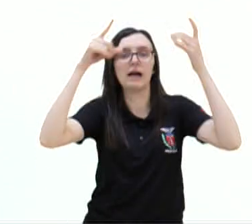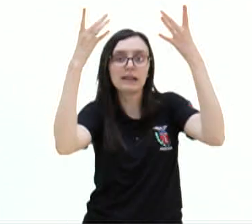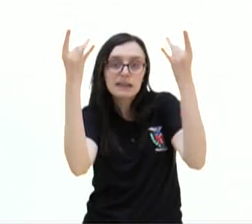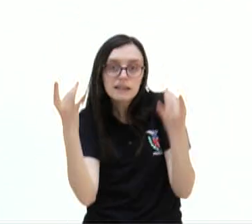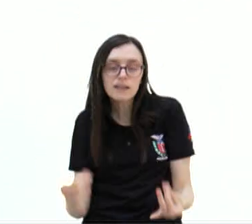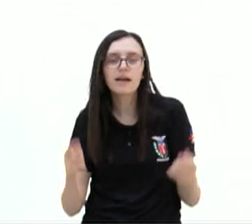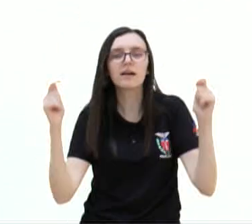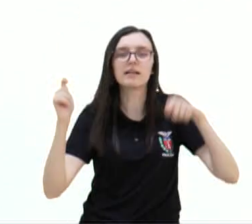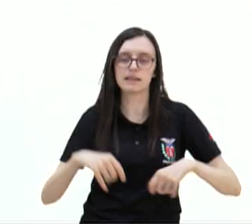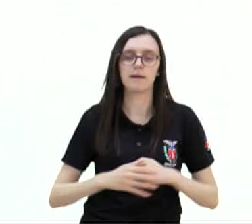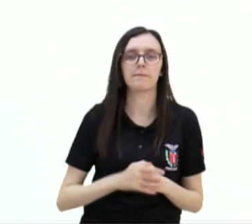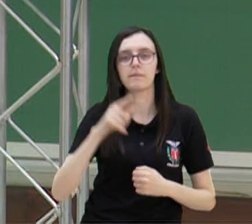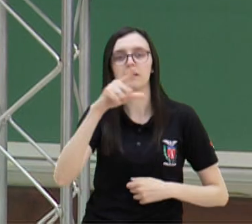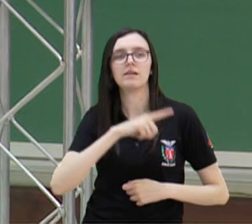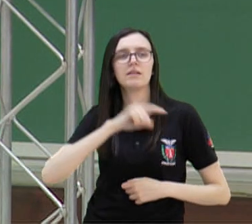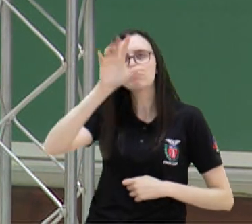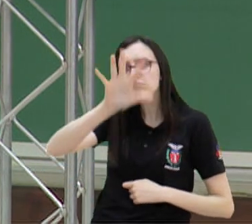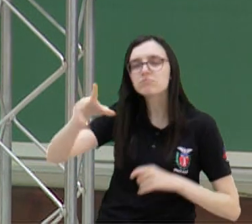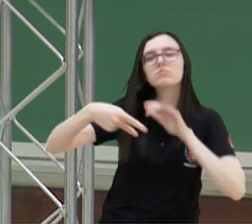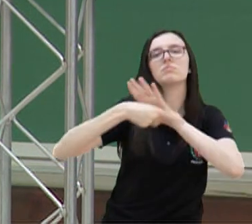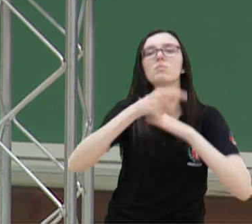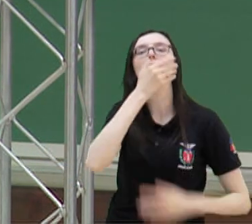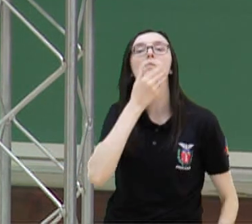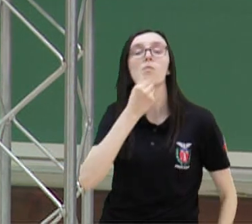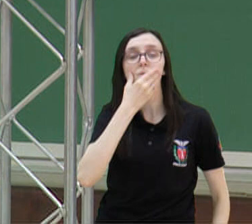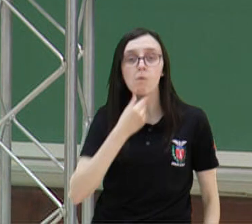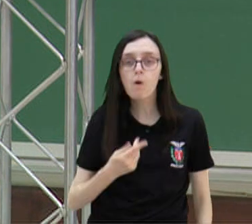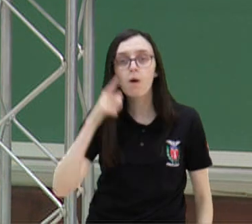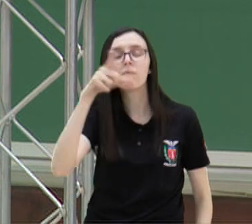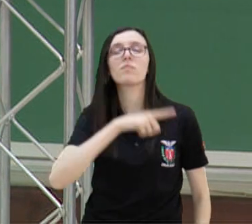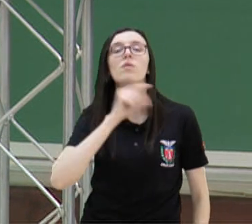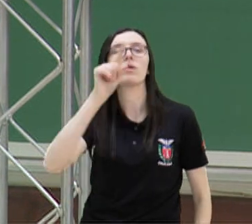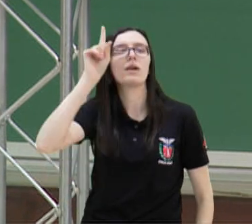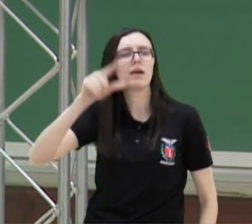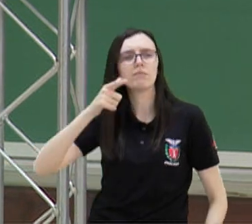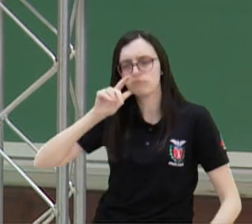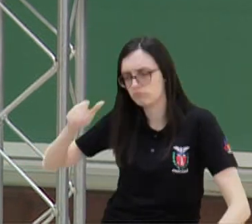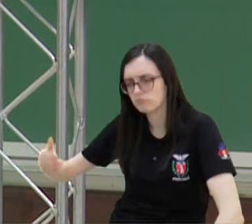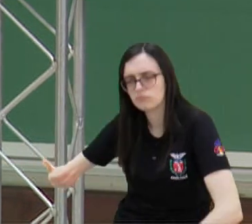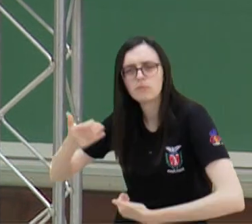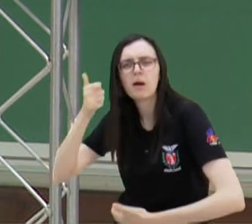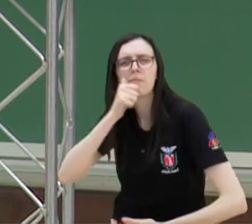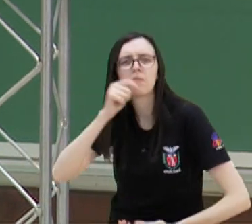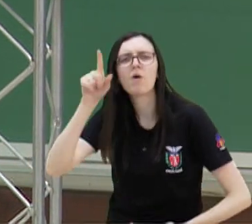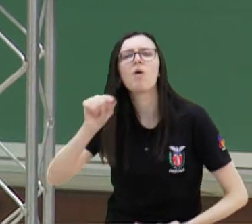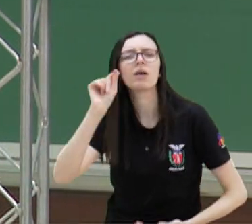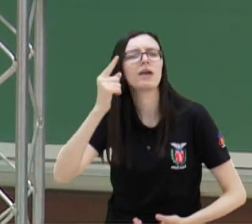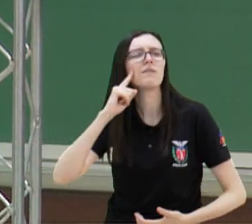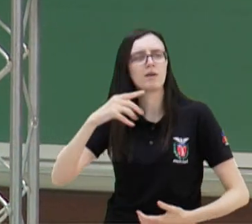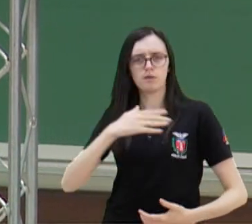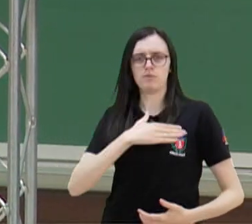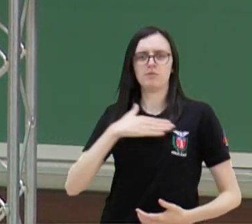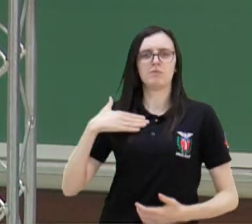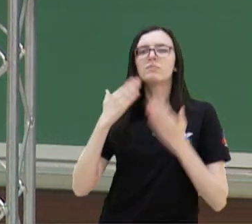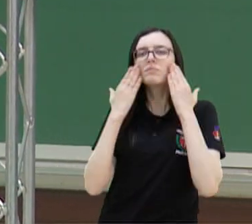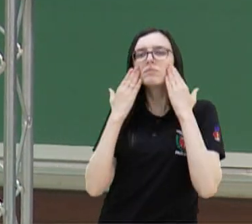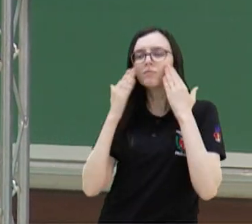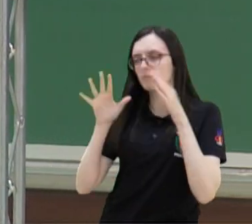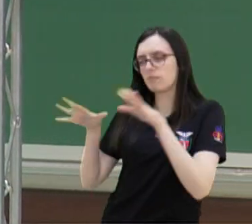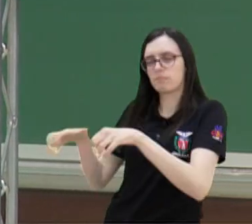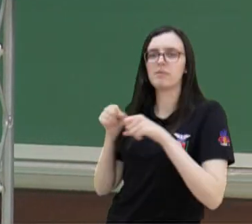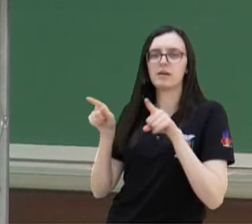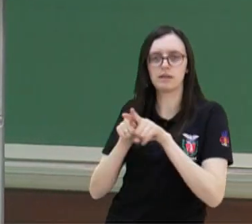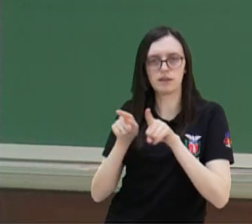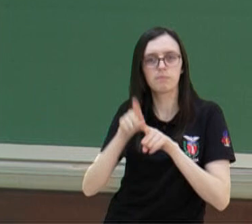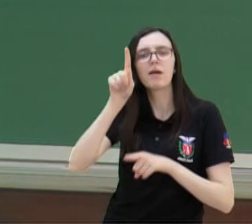detalhes. Aqui você tem uma figura masculina, na qual está segurando uma figura feminina, até pegando pelos seios, inclusive. Né? Aqui